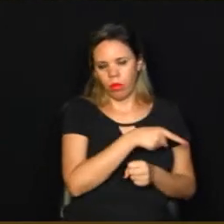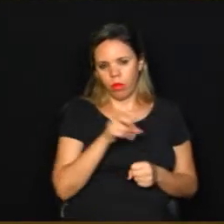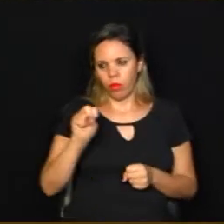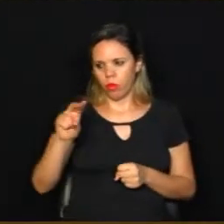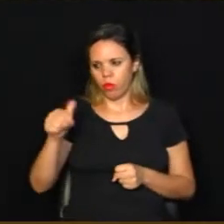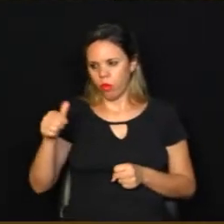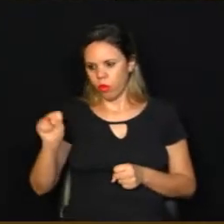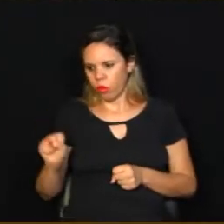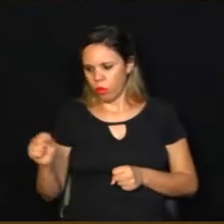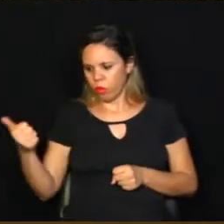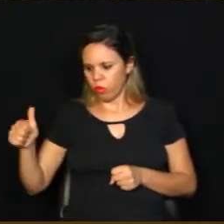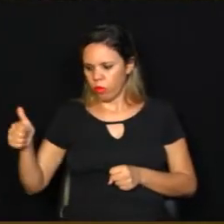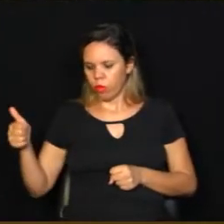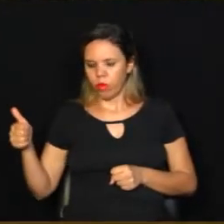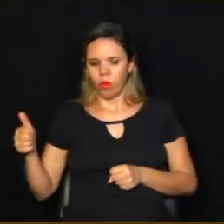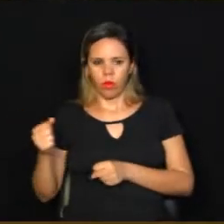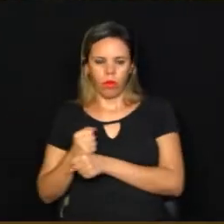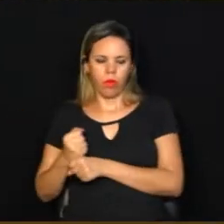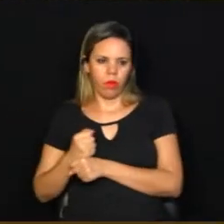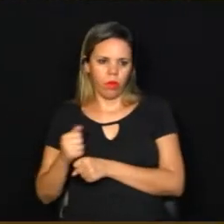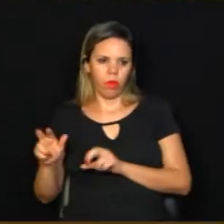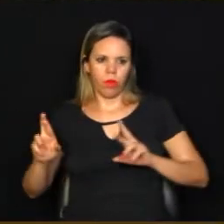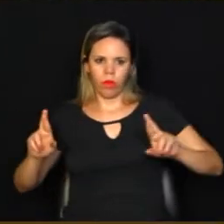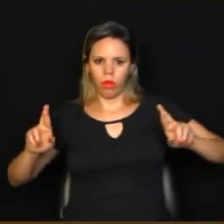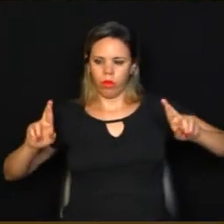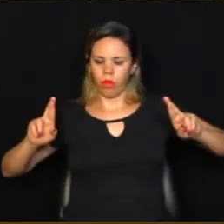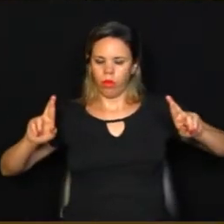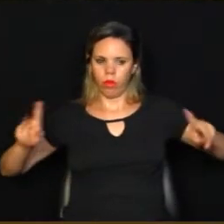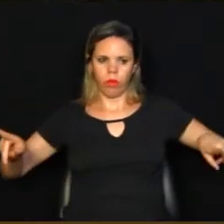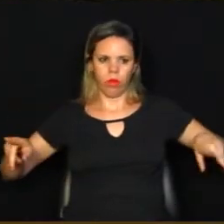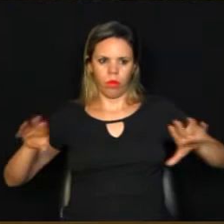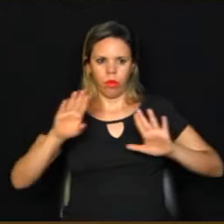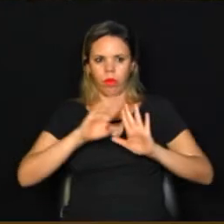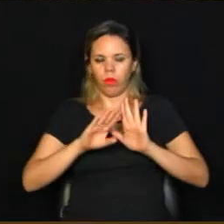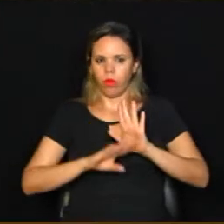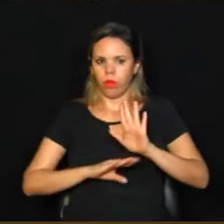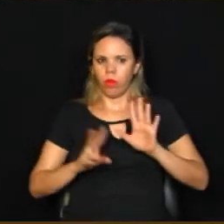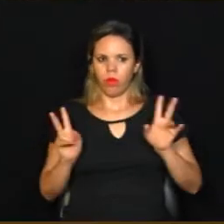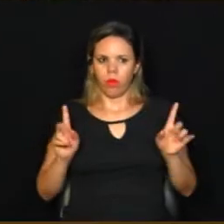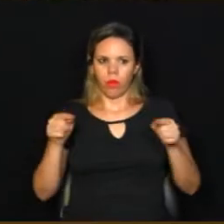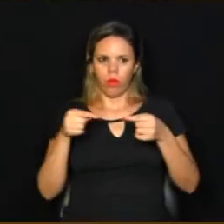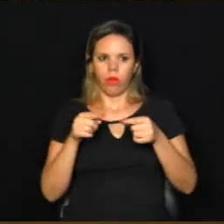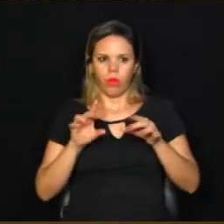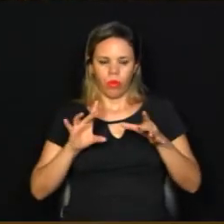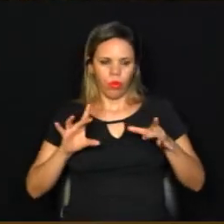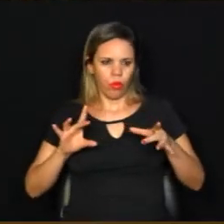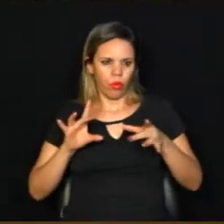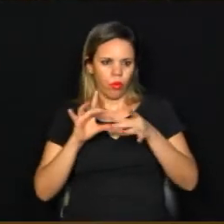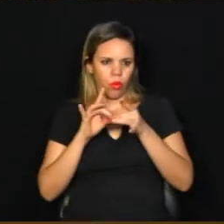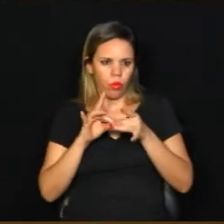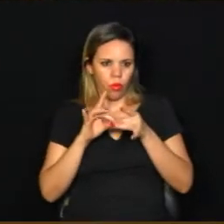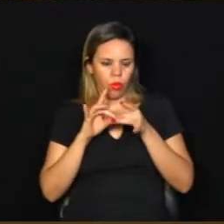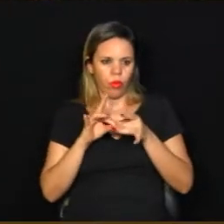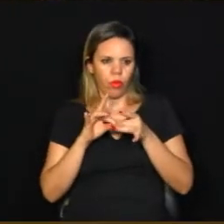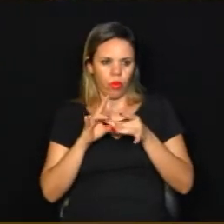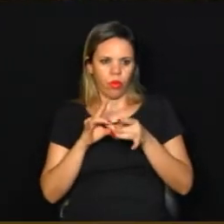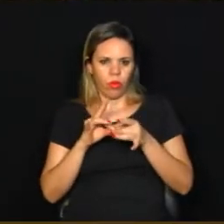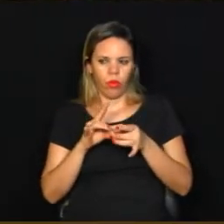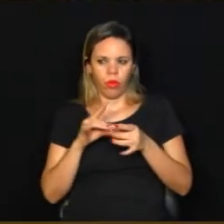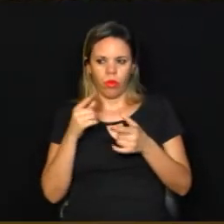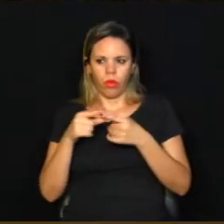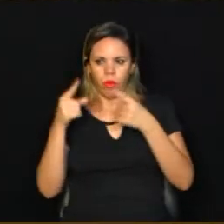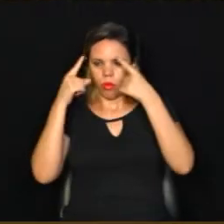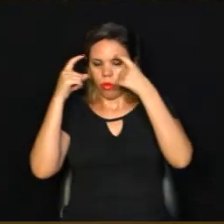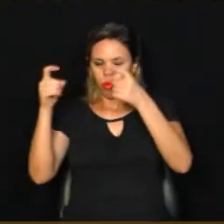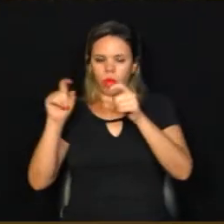tem 11 anos. Então, esse plano aqui é um plano que visa fortalecer o SUAS na média complexidade.